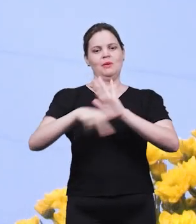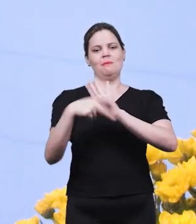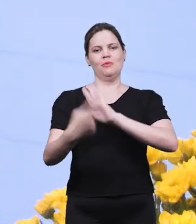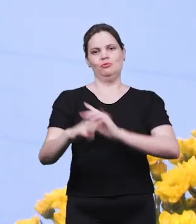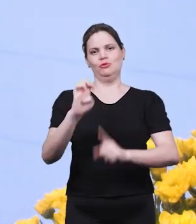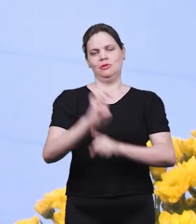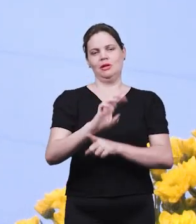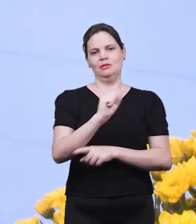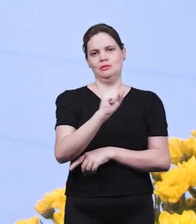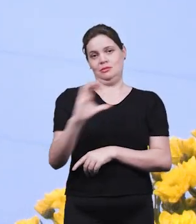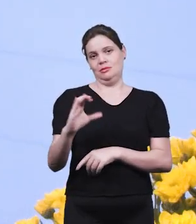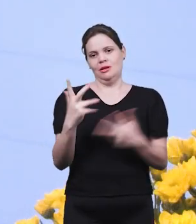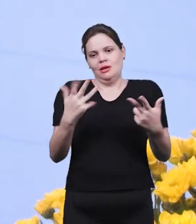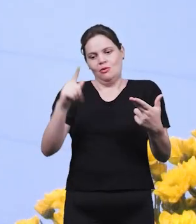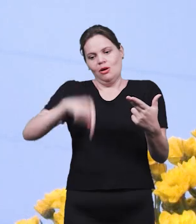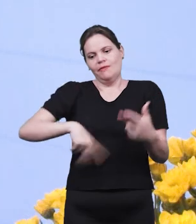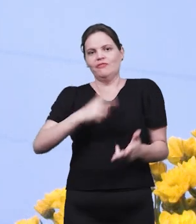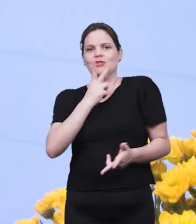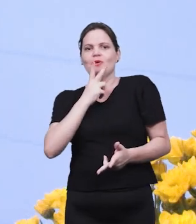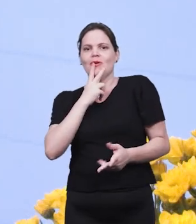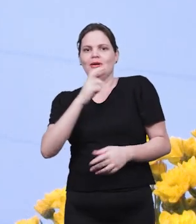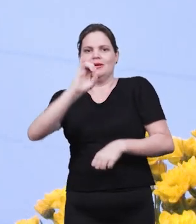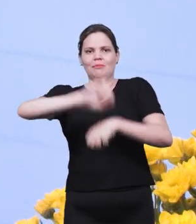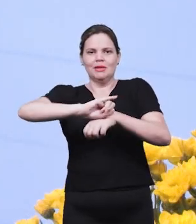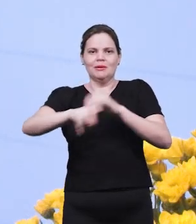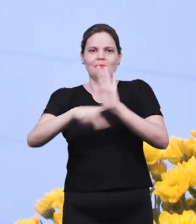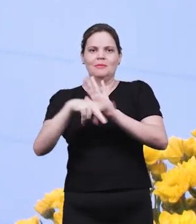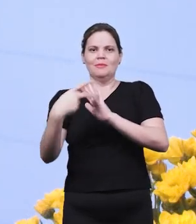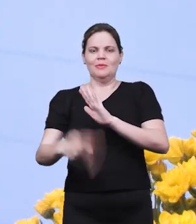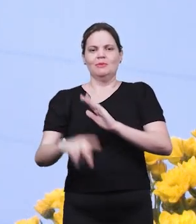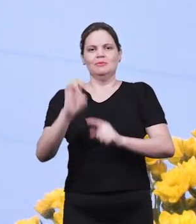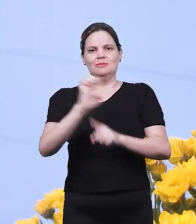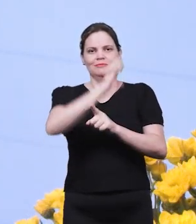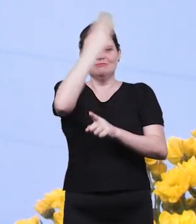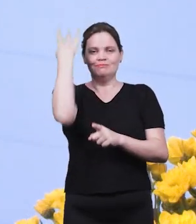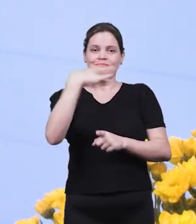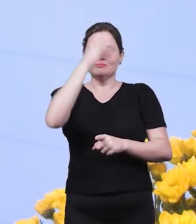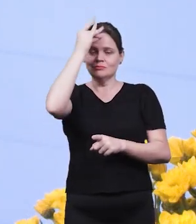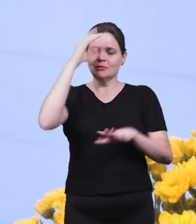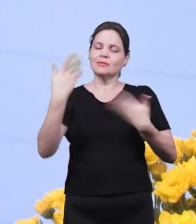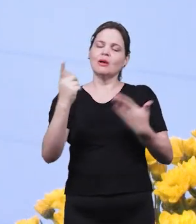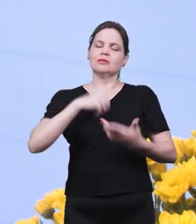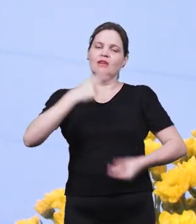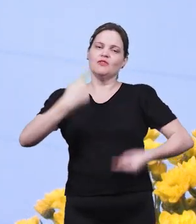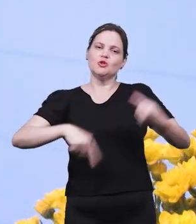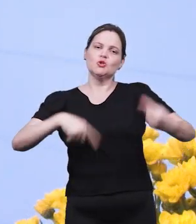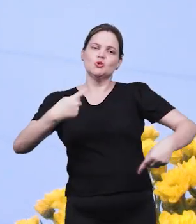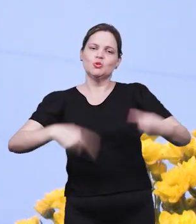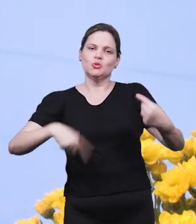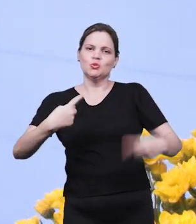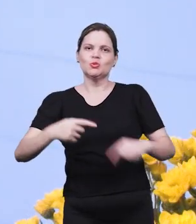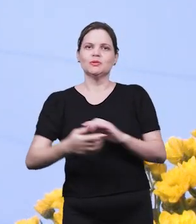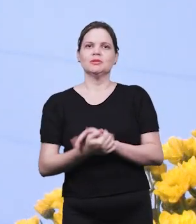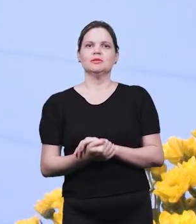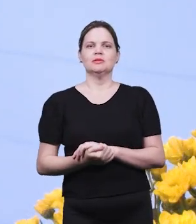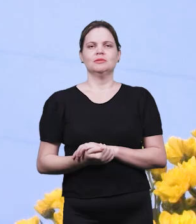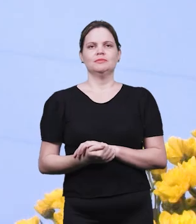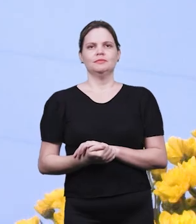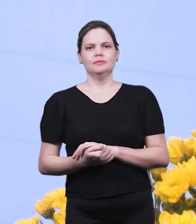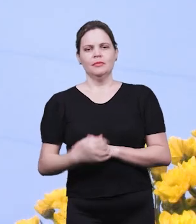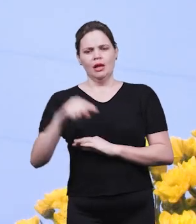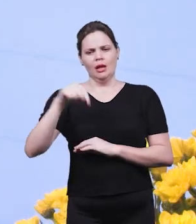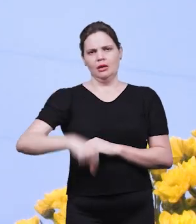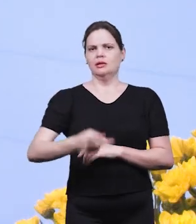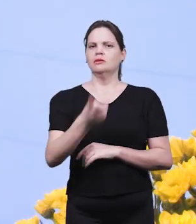né? Então, também existem essas discussões, e em Vitória, doutor Rodrigo, existe uma